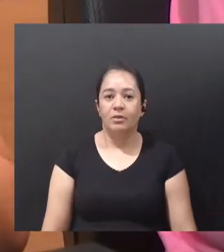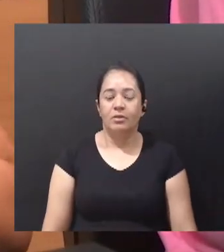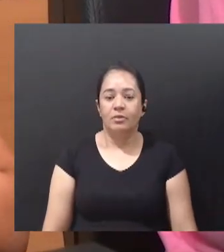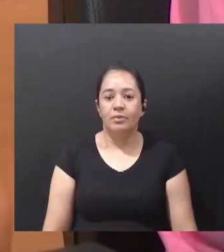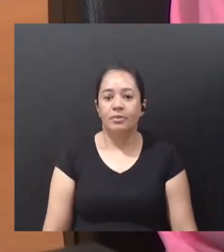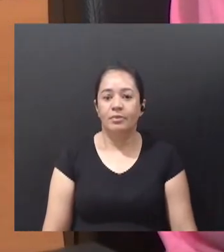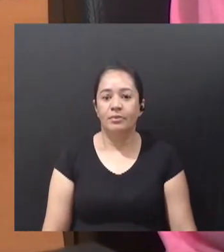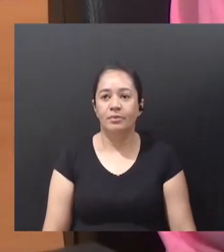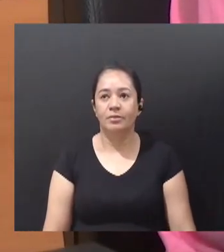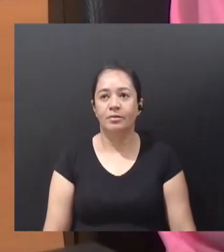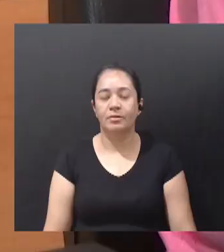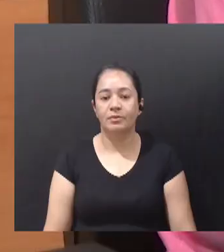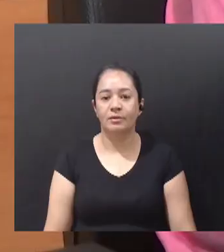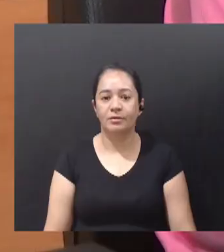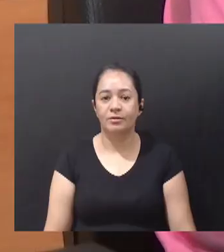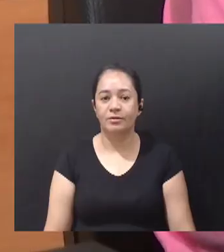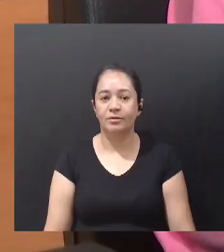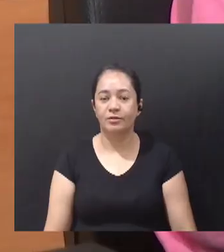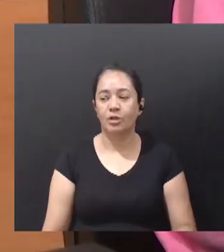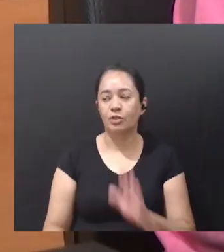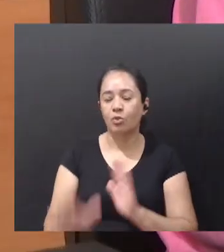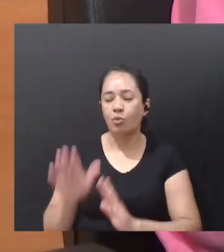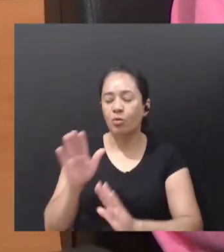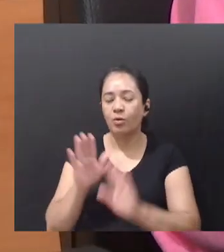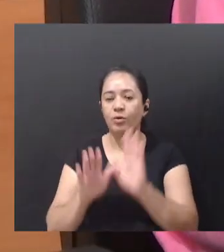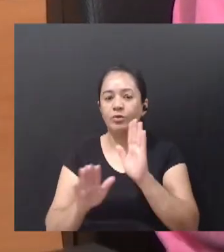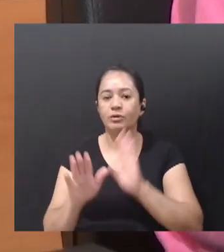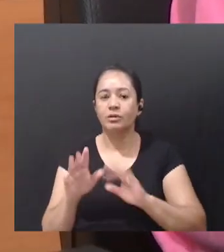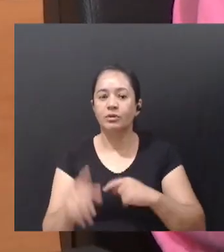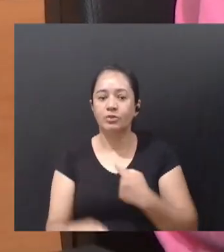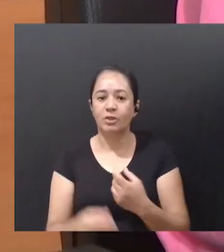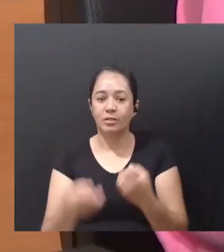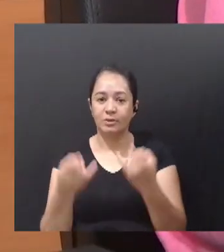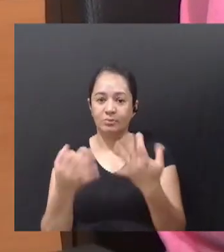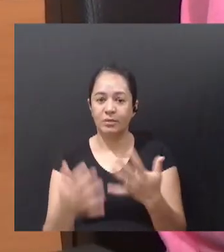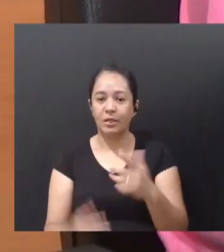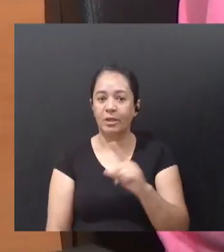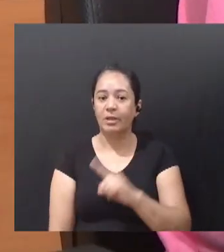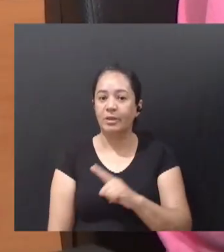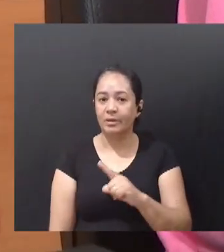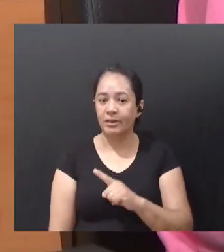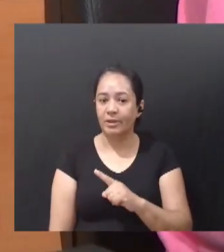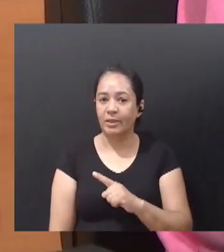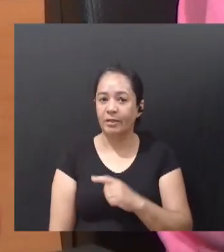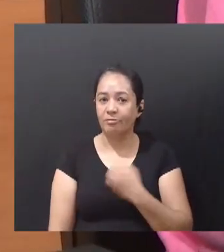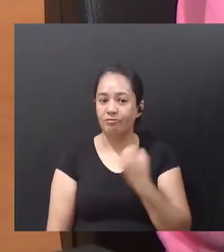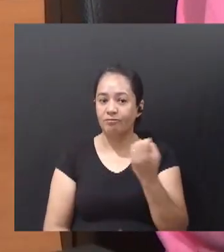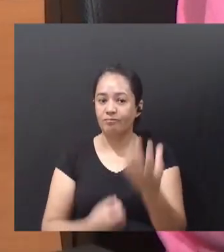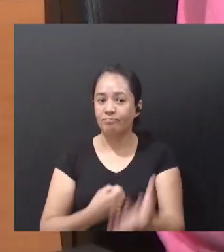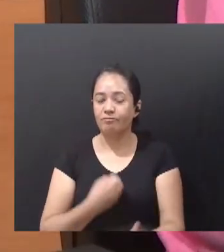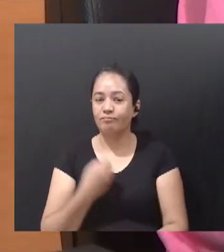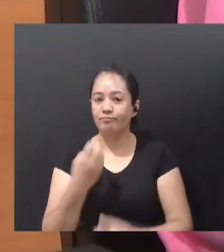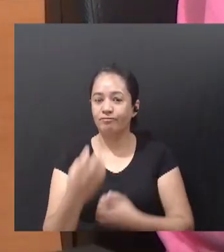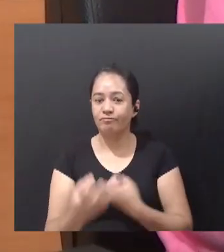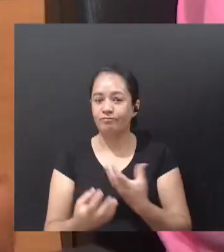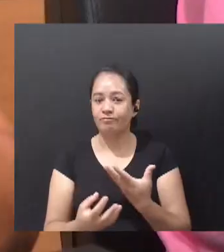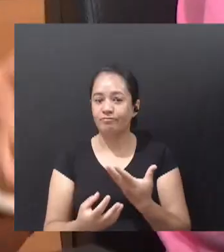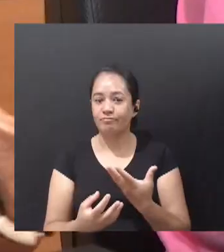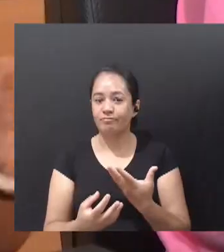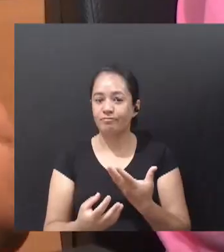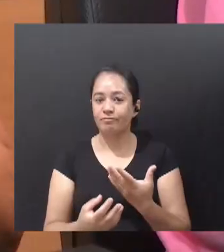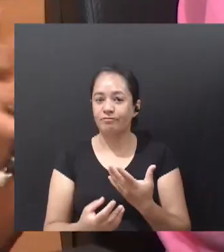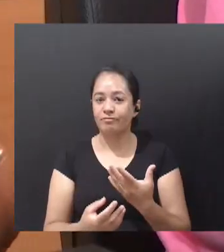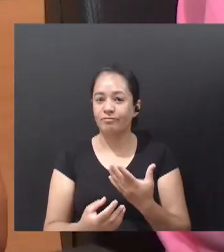tomando um pouco de cuidados ali, nós falamos, olha, tem uma das expressões é o grafite, é